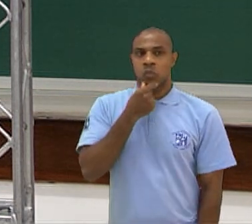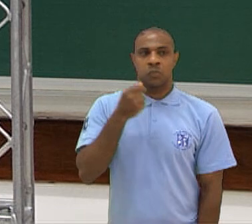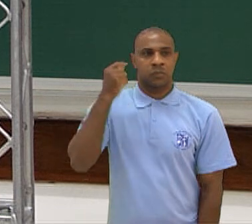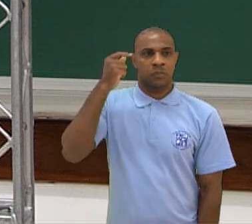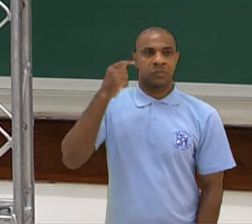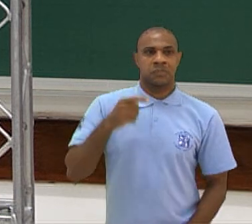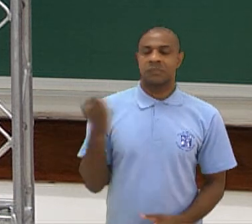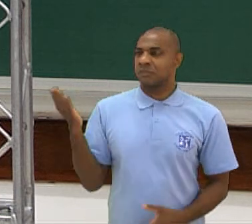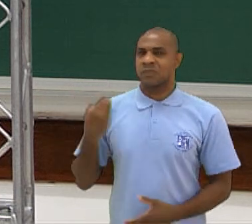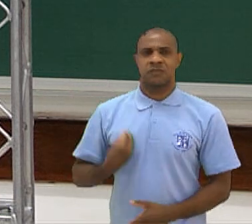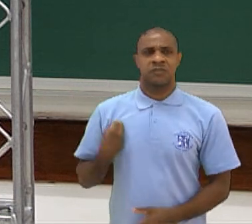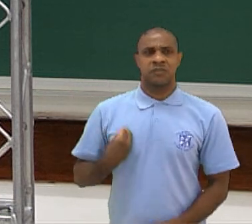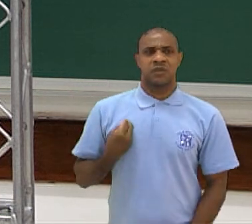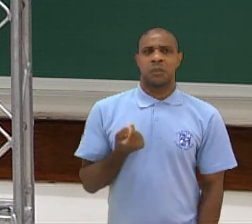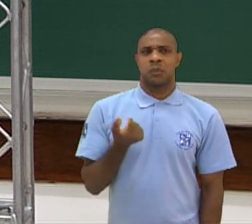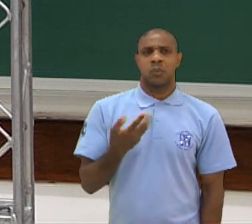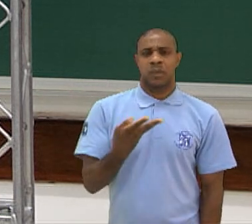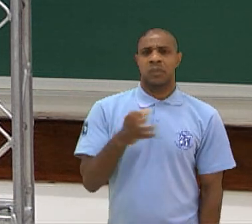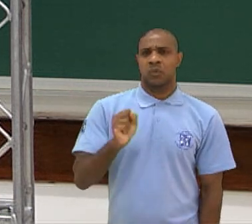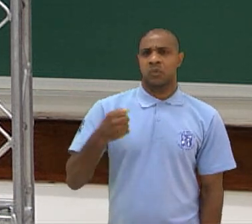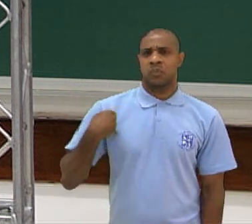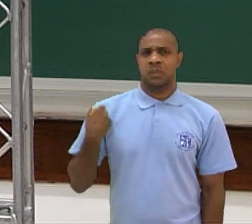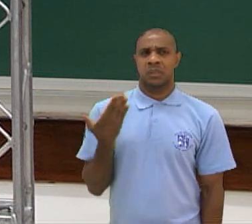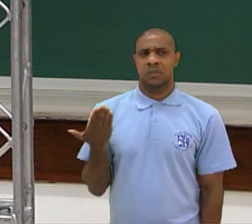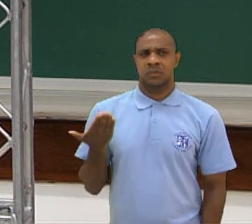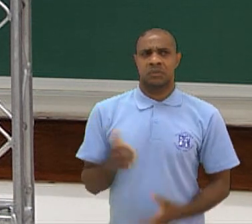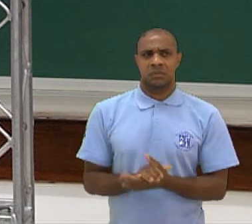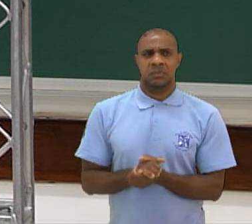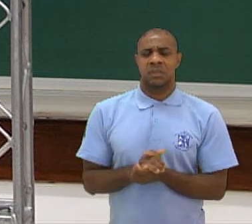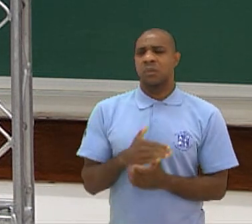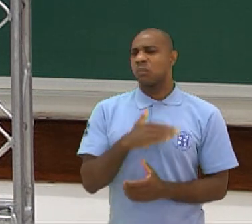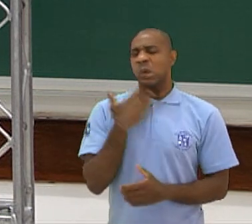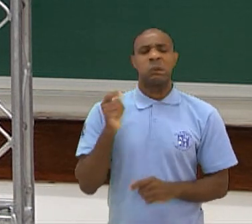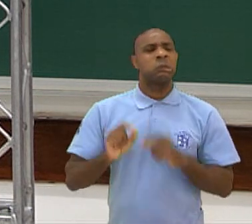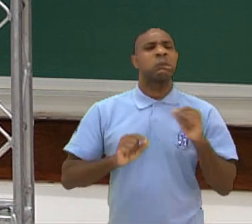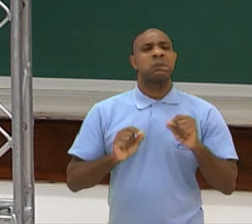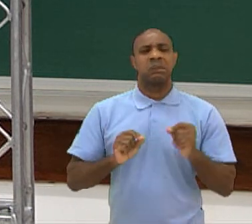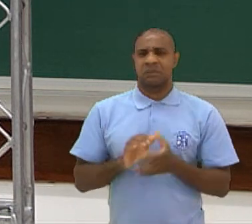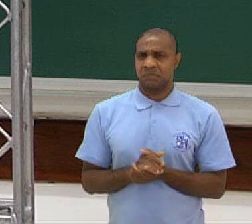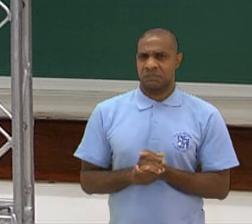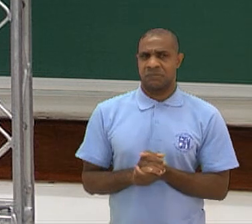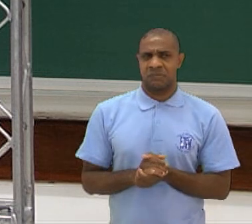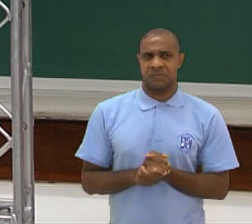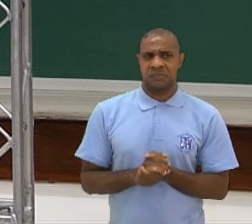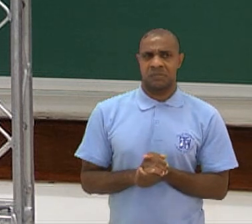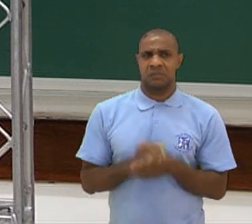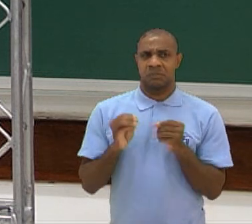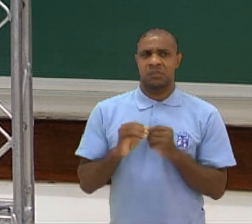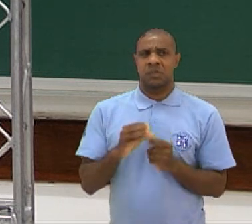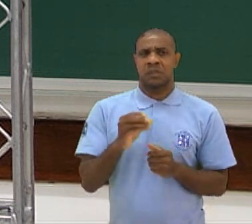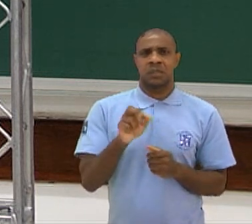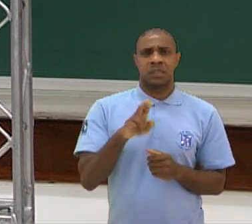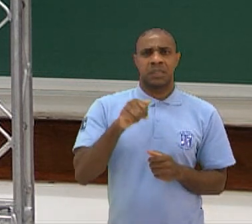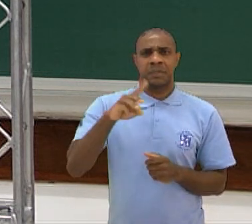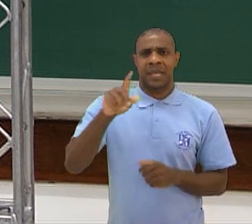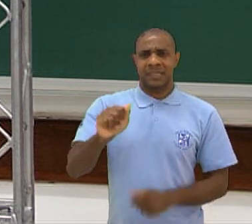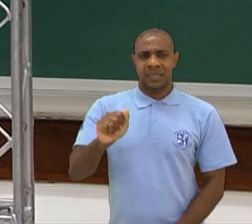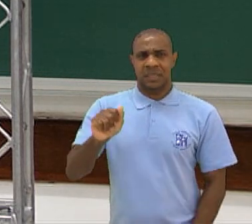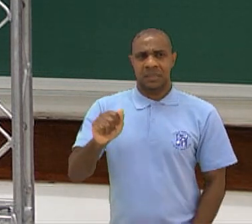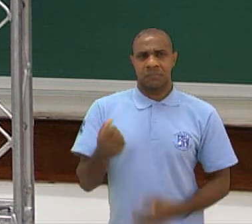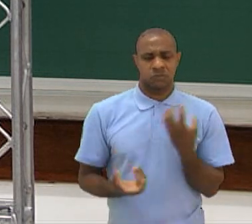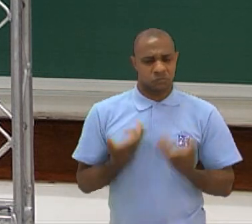viveu pouco, né? 48 anos. Deve ter morrido de quê, esse senhor Cramer? Será que foi de uma cremada? Nada a